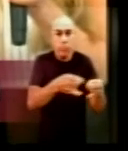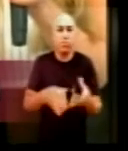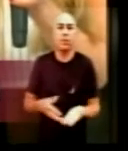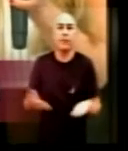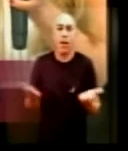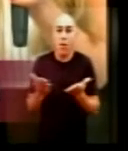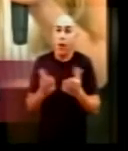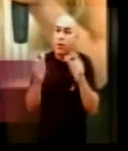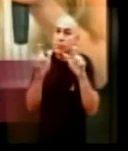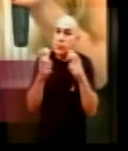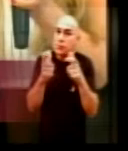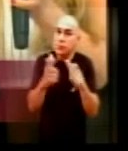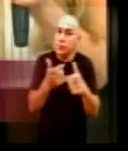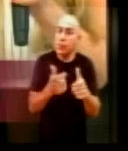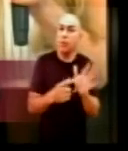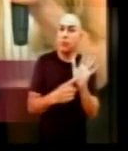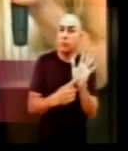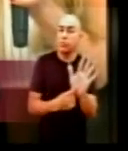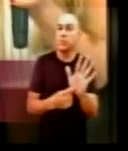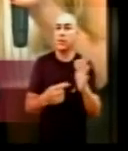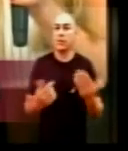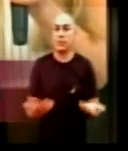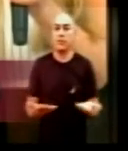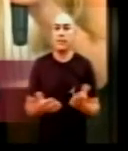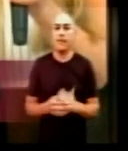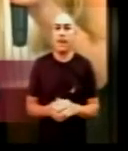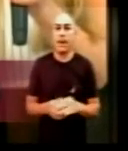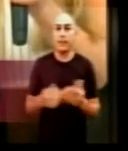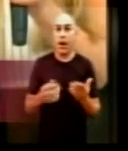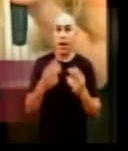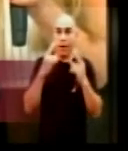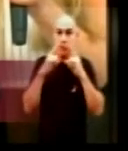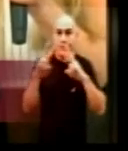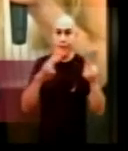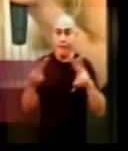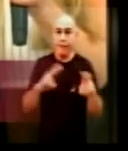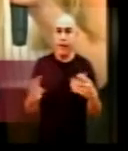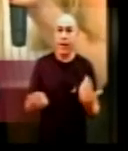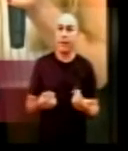essa representação, porém, vocês podem ver que, em momento algum,